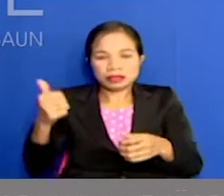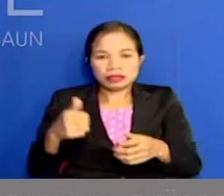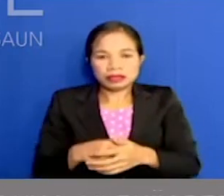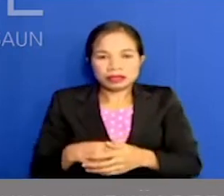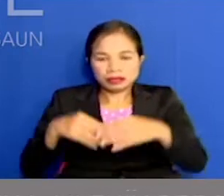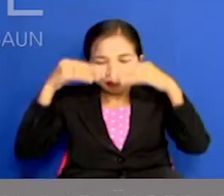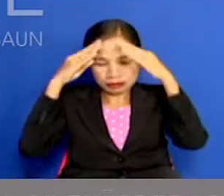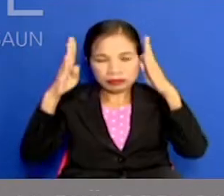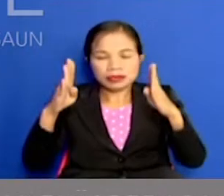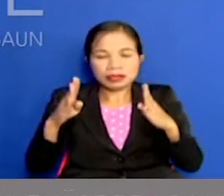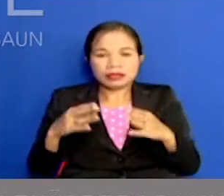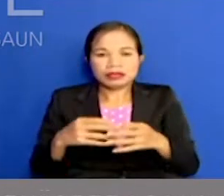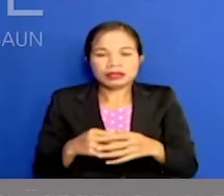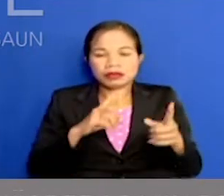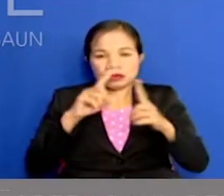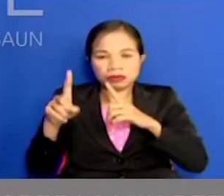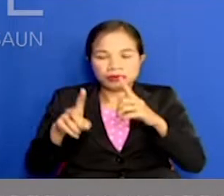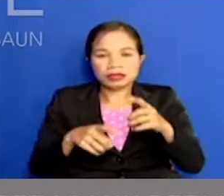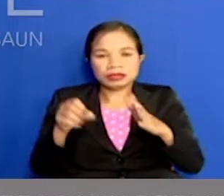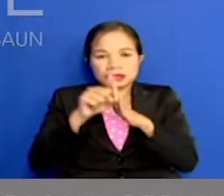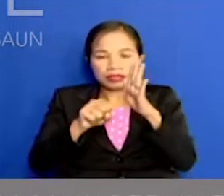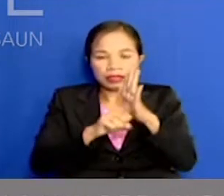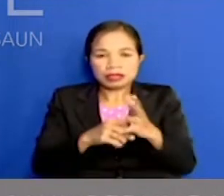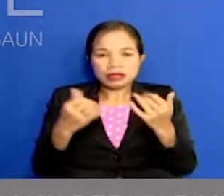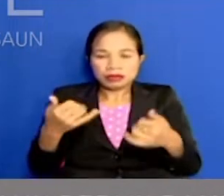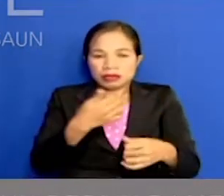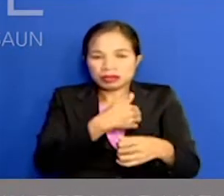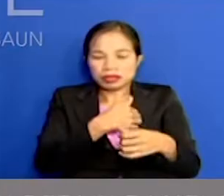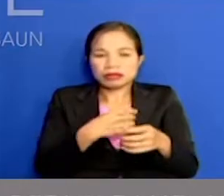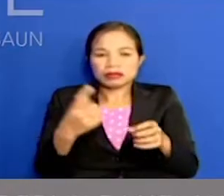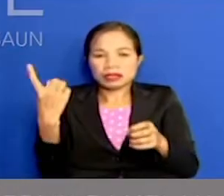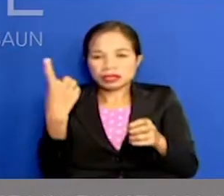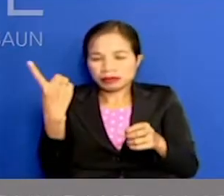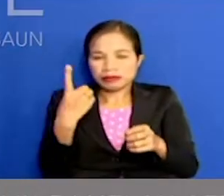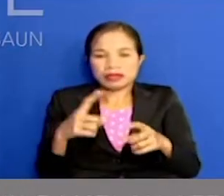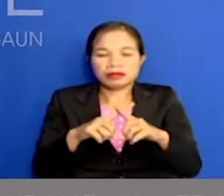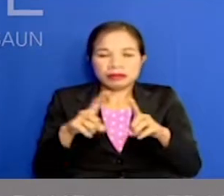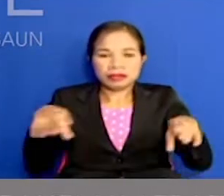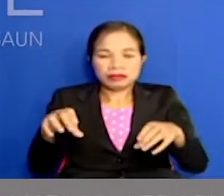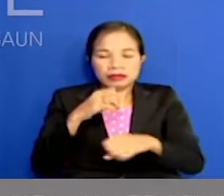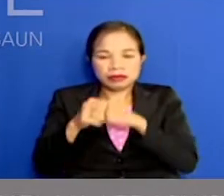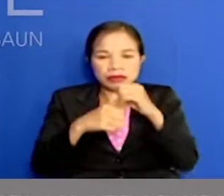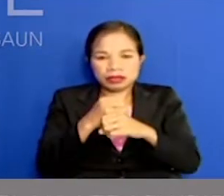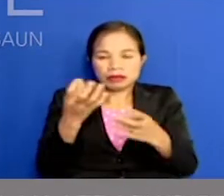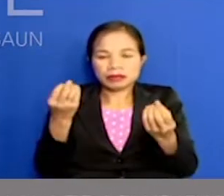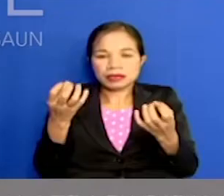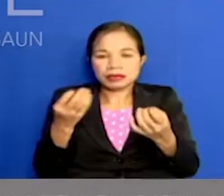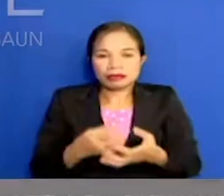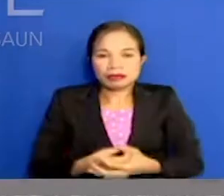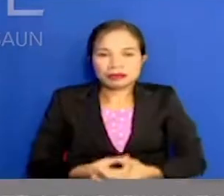Profesor, contrataron a voluntario preocupa si en estatuto ne betoras ne si da usai permanente, mas que servicio tiene en Baracona.